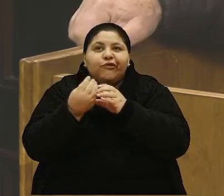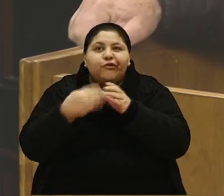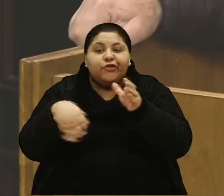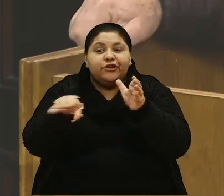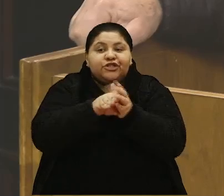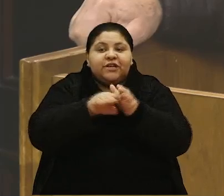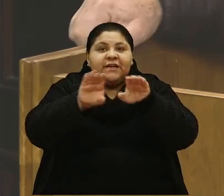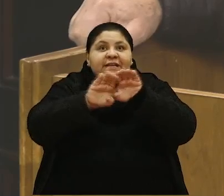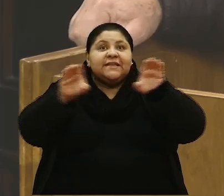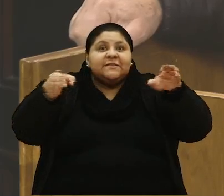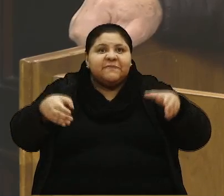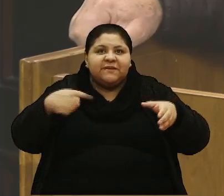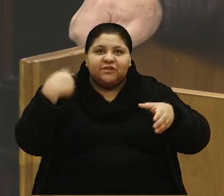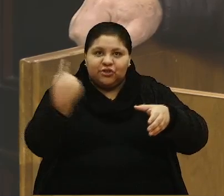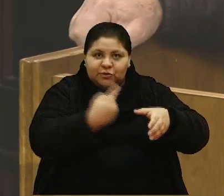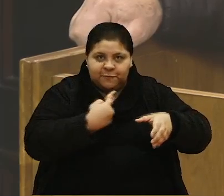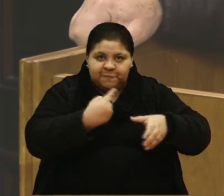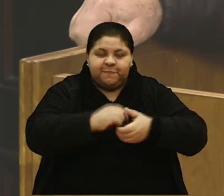do dia a dia.